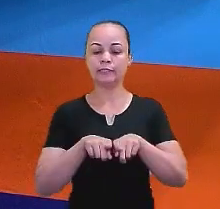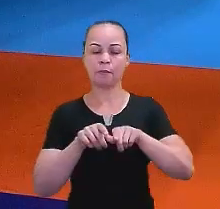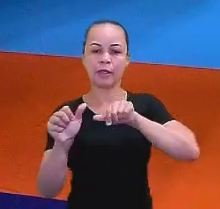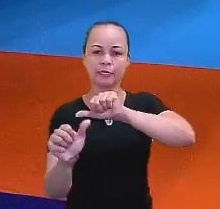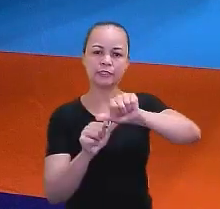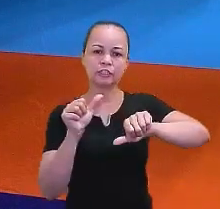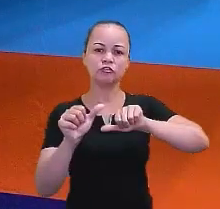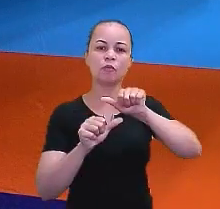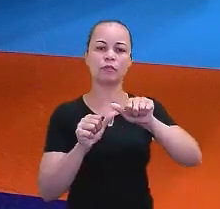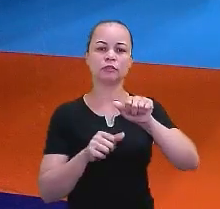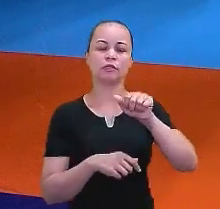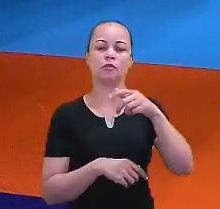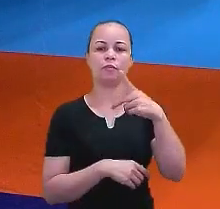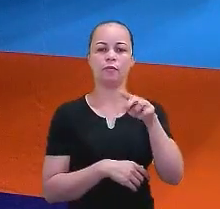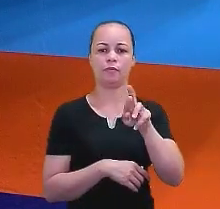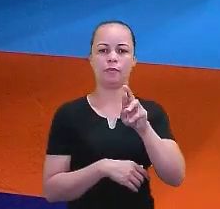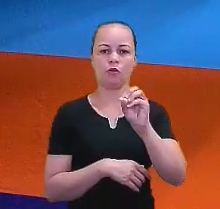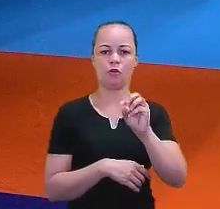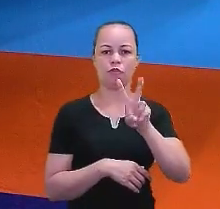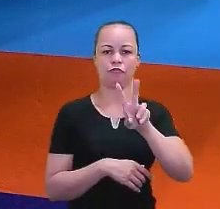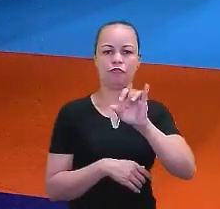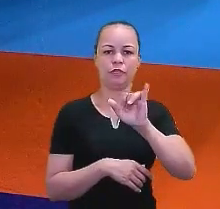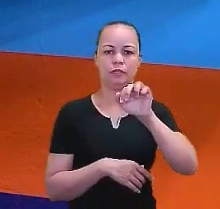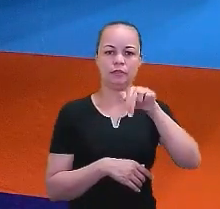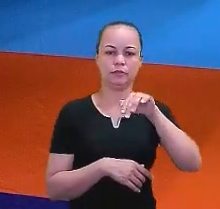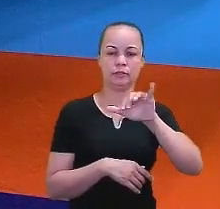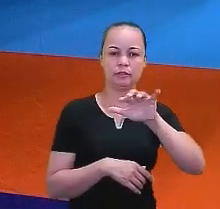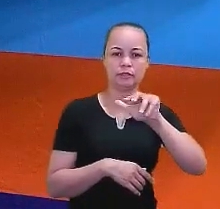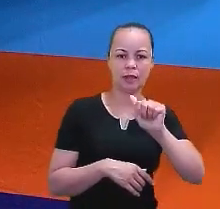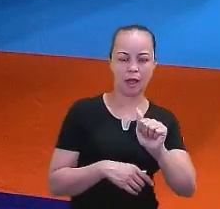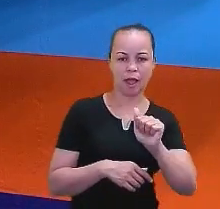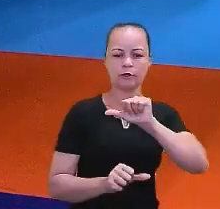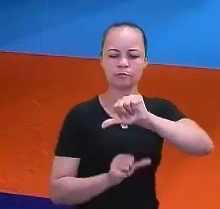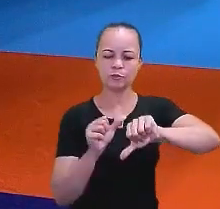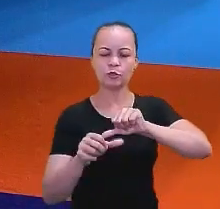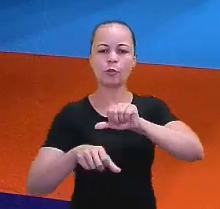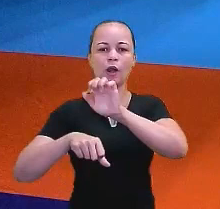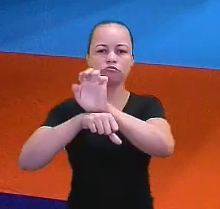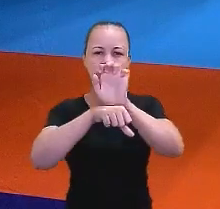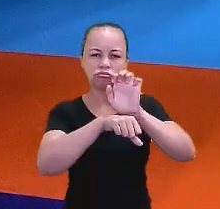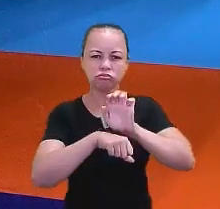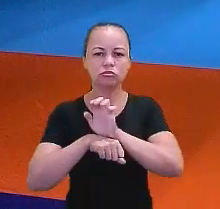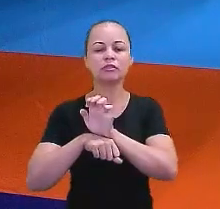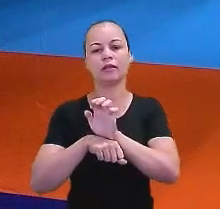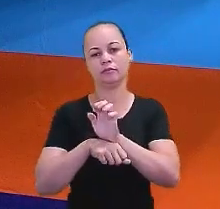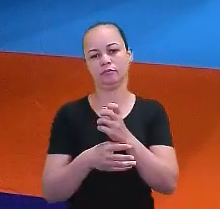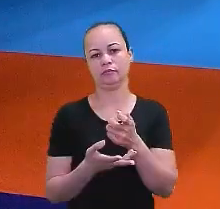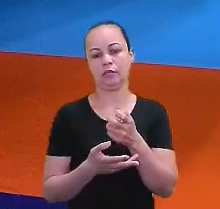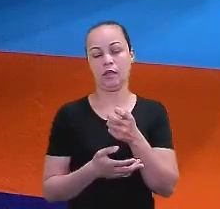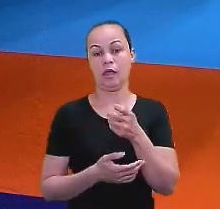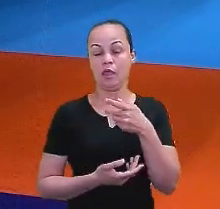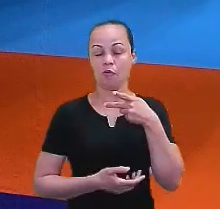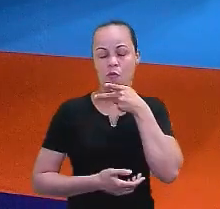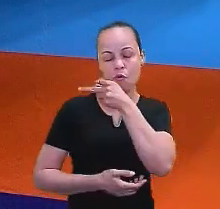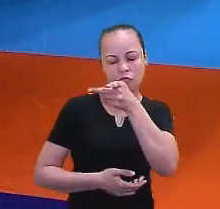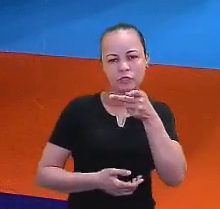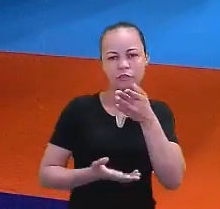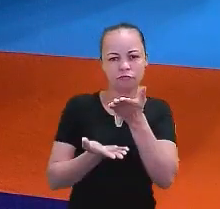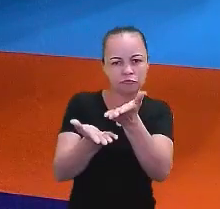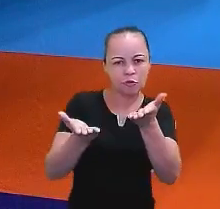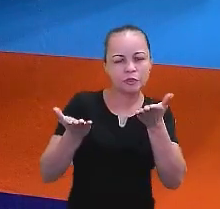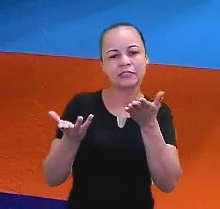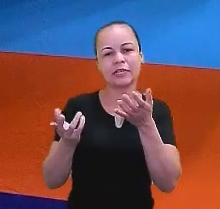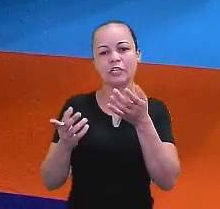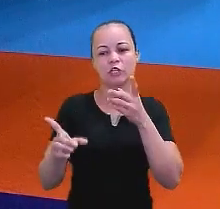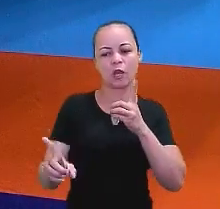transformação de províncias em estados. Eu convido vocês a observar na internet, é fácil de encontrar,